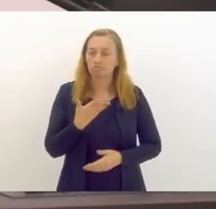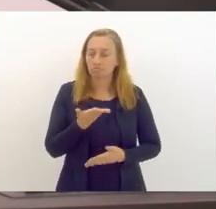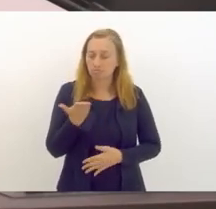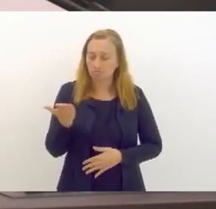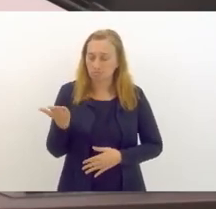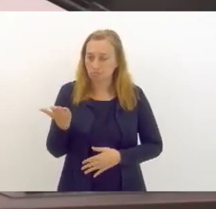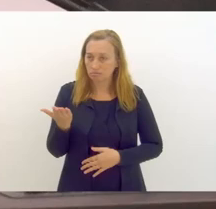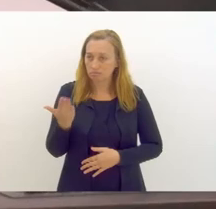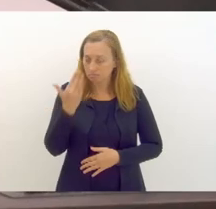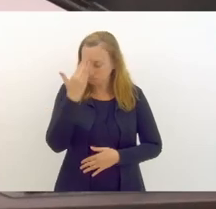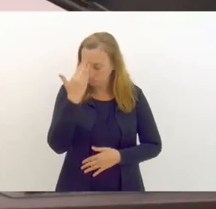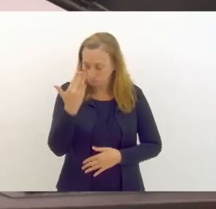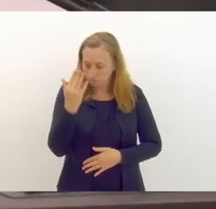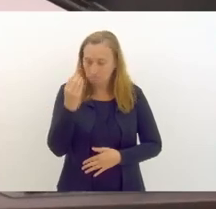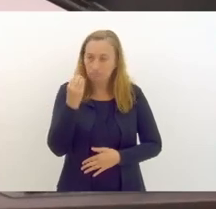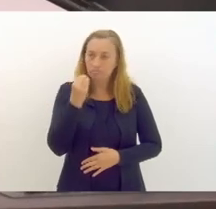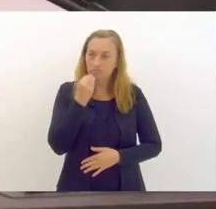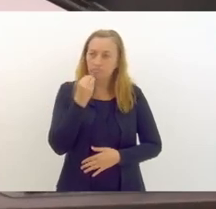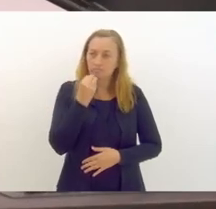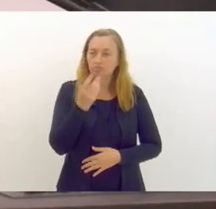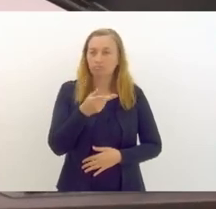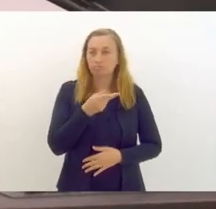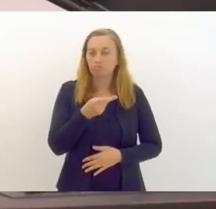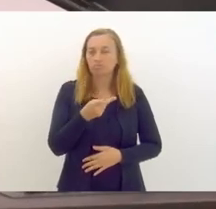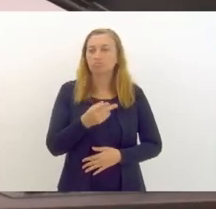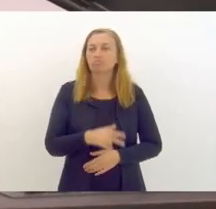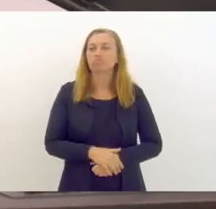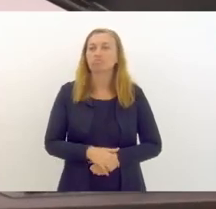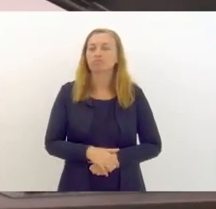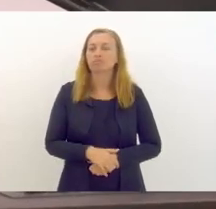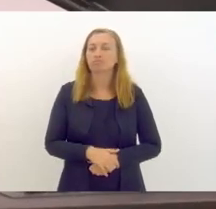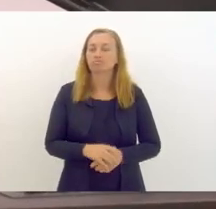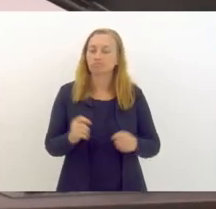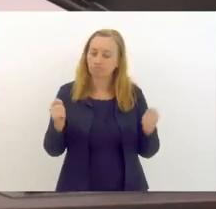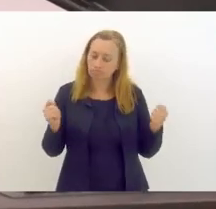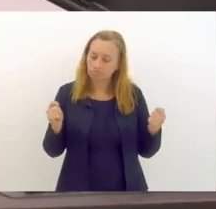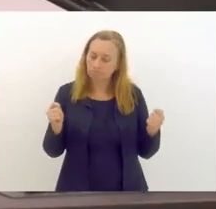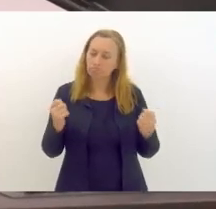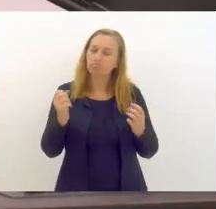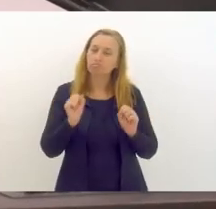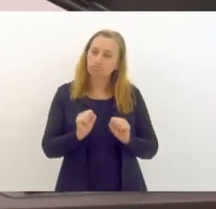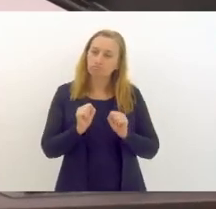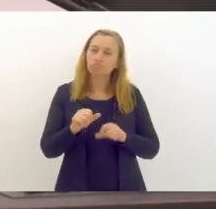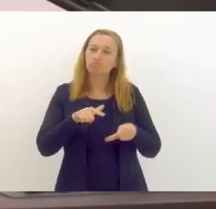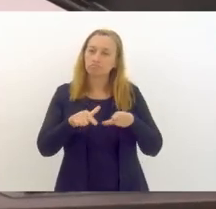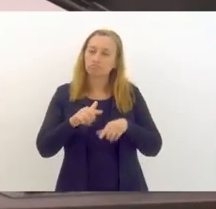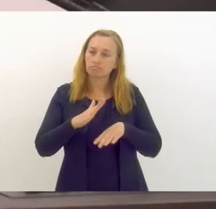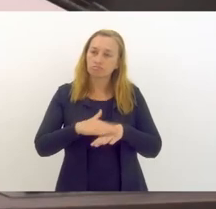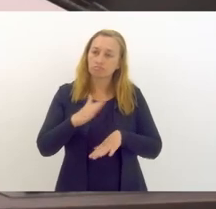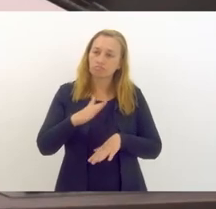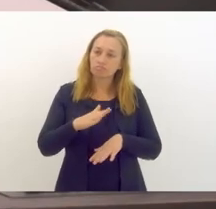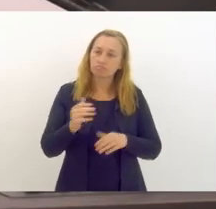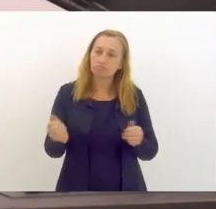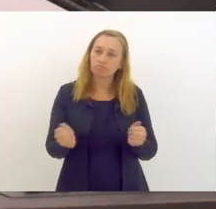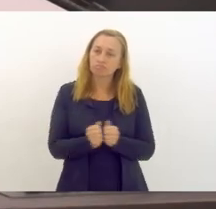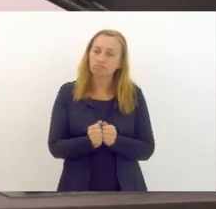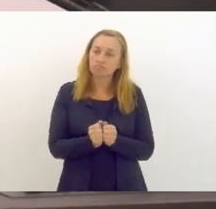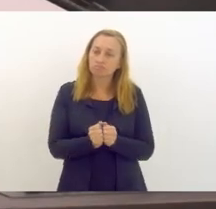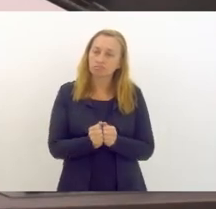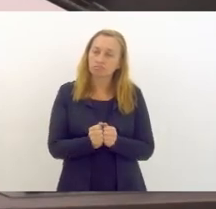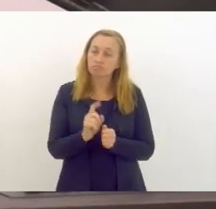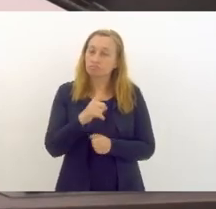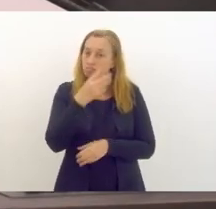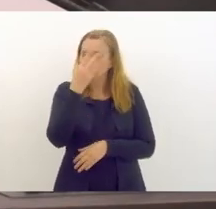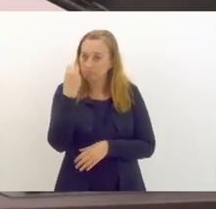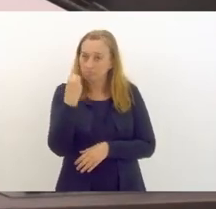vocês muito obrigado pela oportunidade e espero que possamos trabalhar mais de forma conjunta. E não